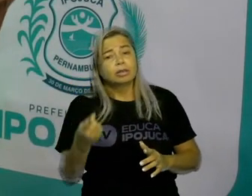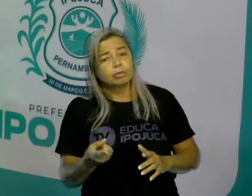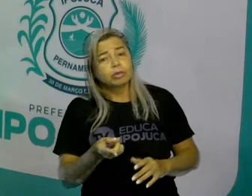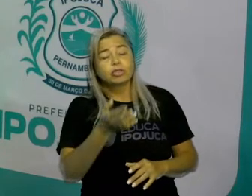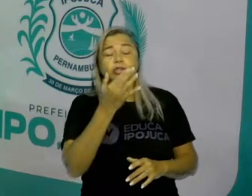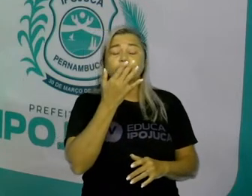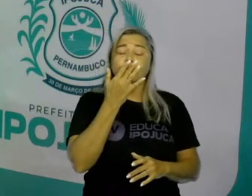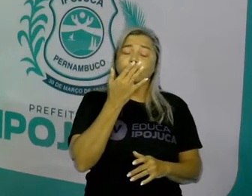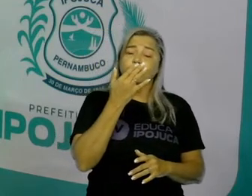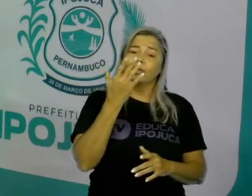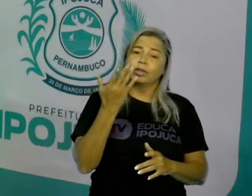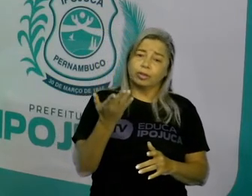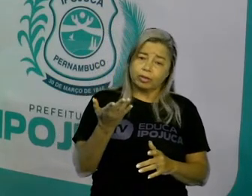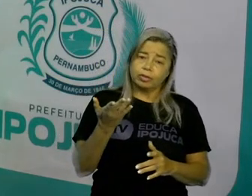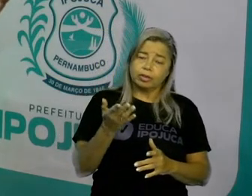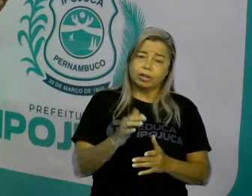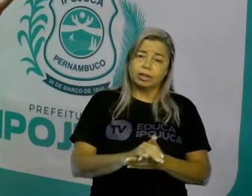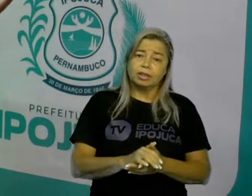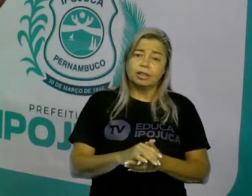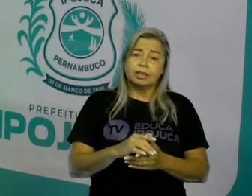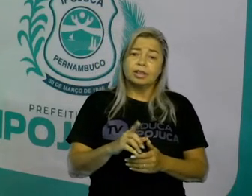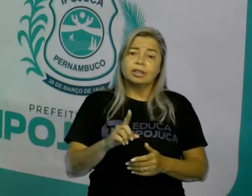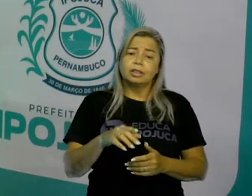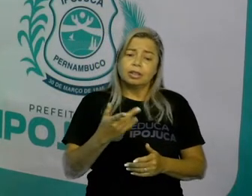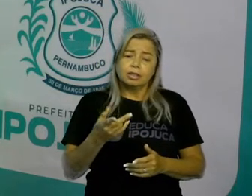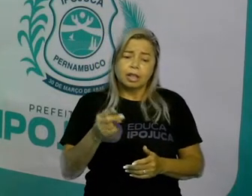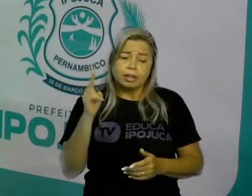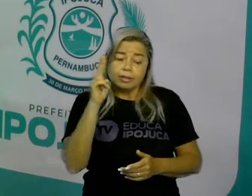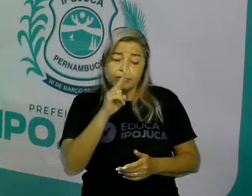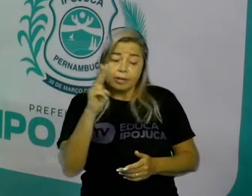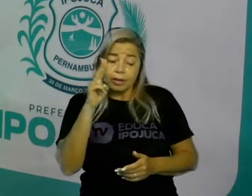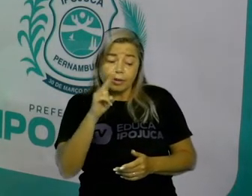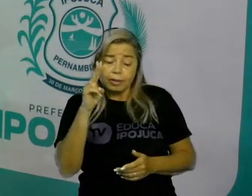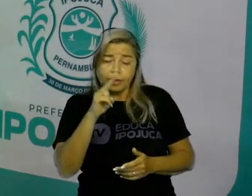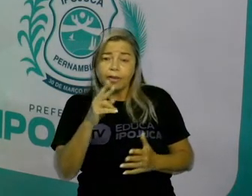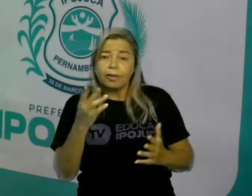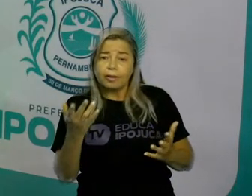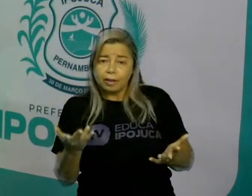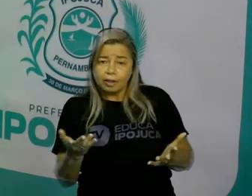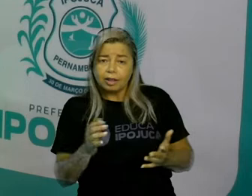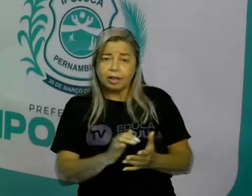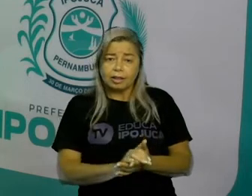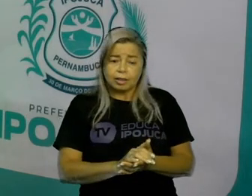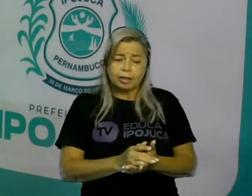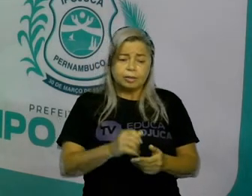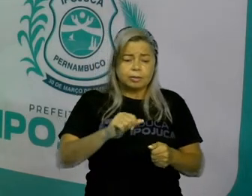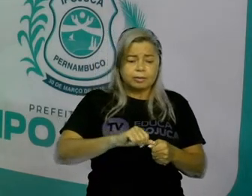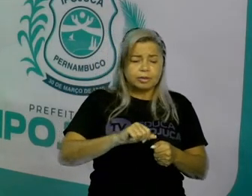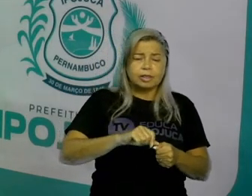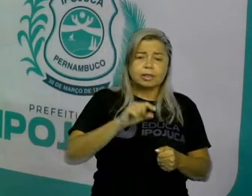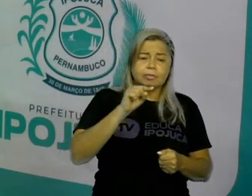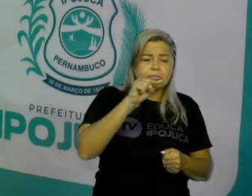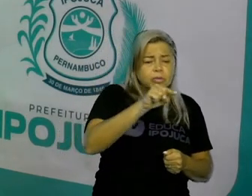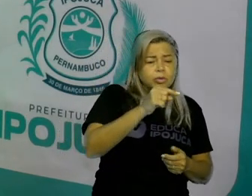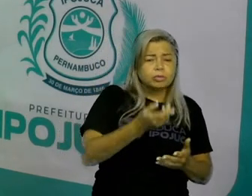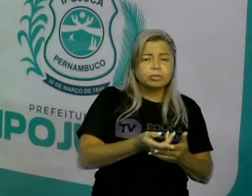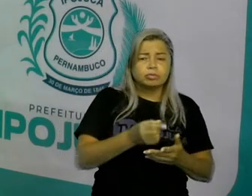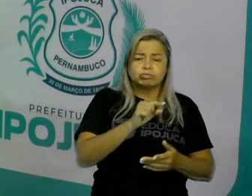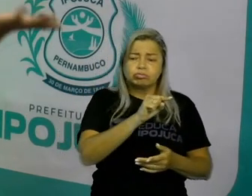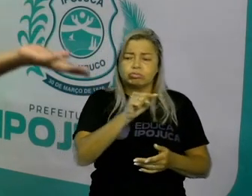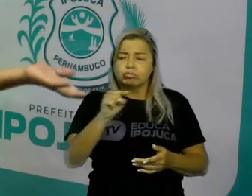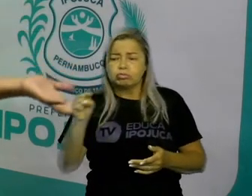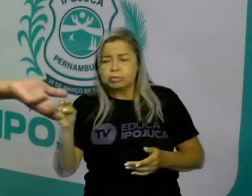você quiser. E quando você observar que a arte é construída de linhas, de pontos, de cores, de texturas,